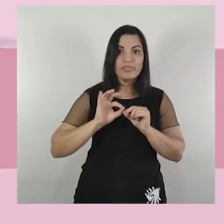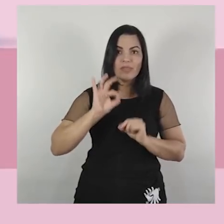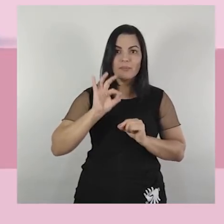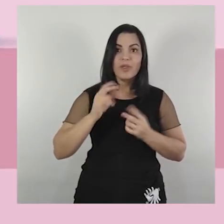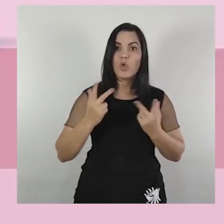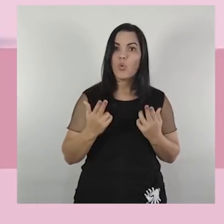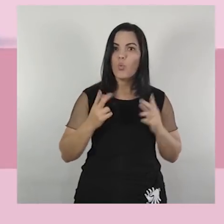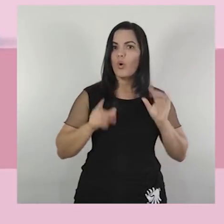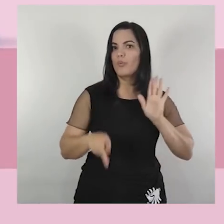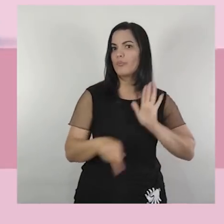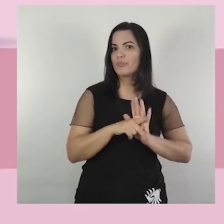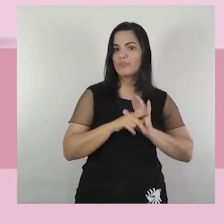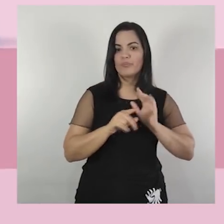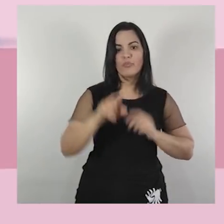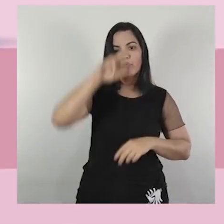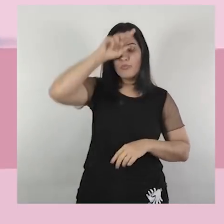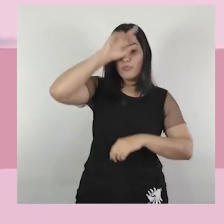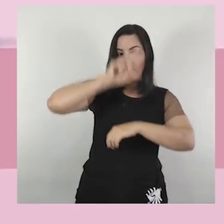pro bolo.